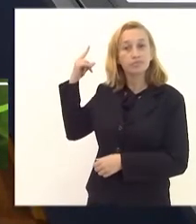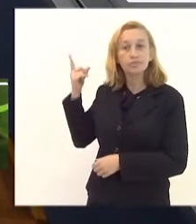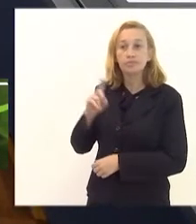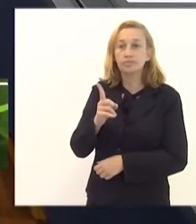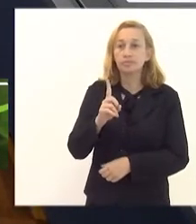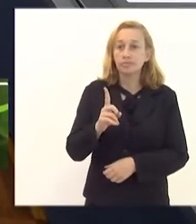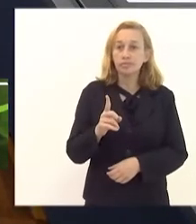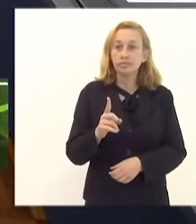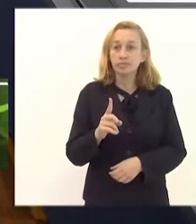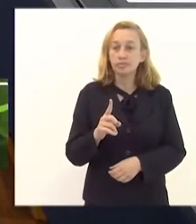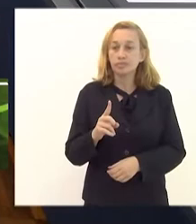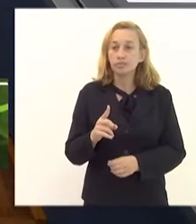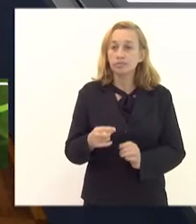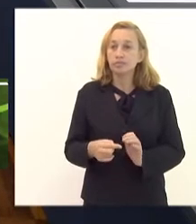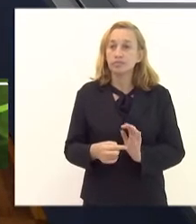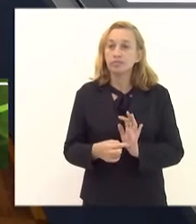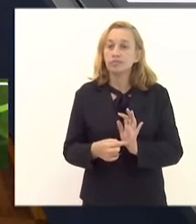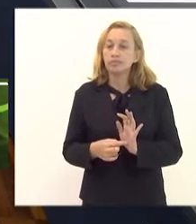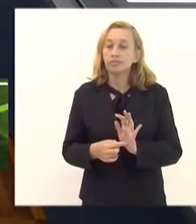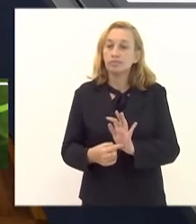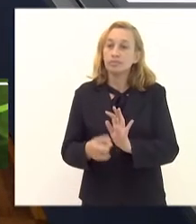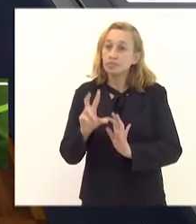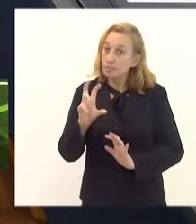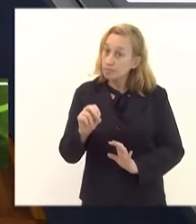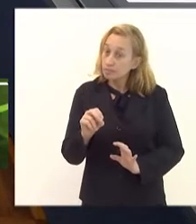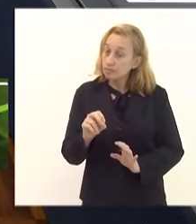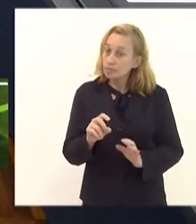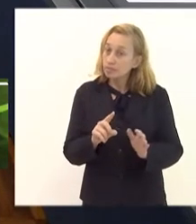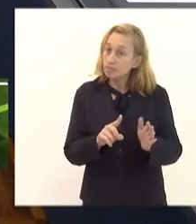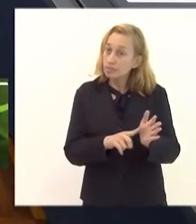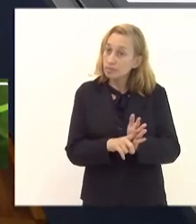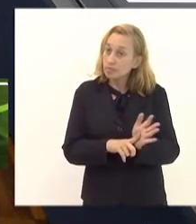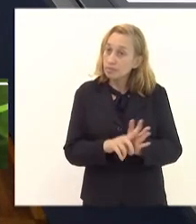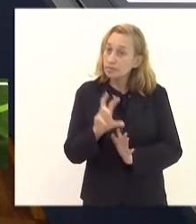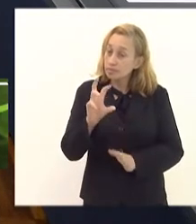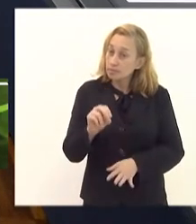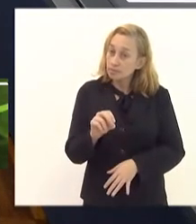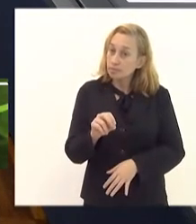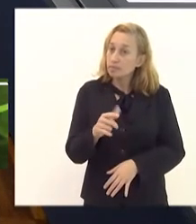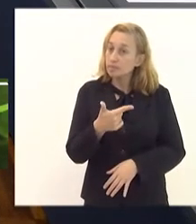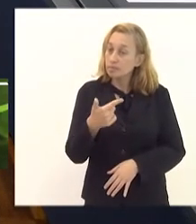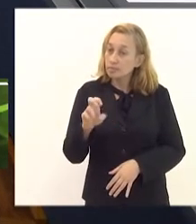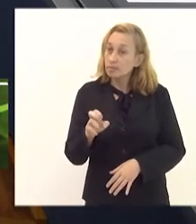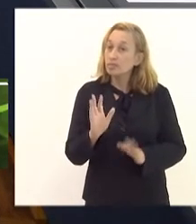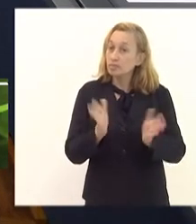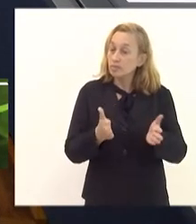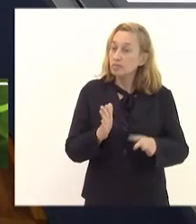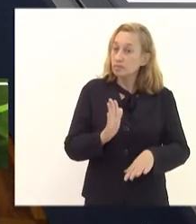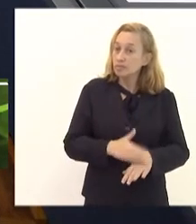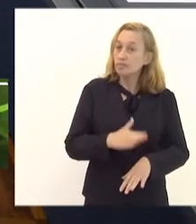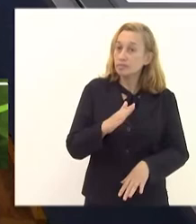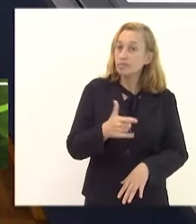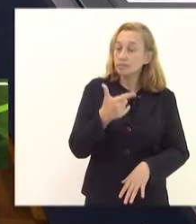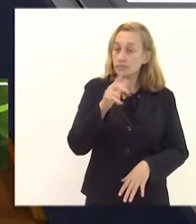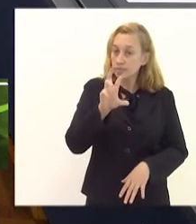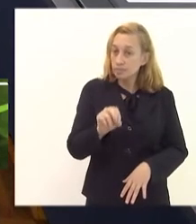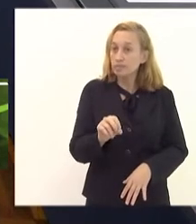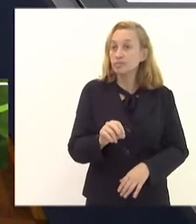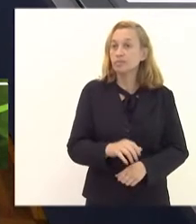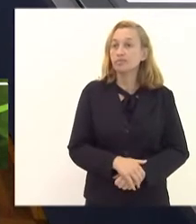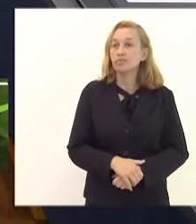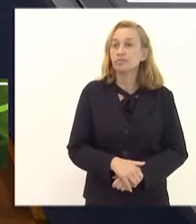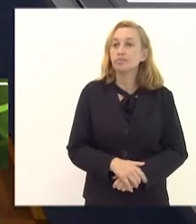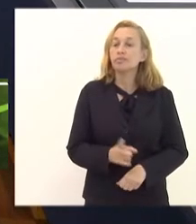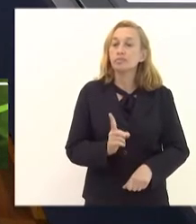não dimensionava para 50. A gente verificava para 50. A gente dimensionava para 25. Hoje já aumentou. A gente já está fazendo para 50. Tempo